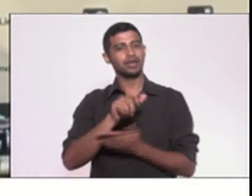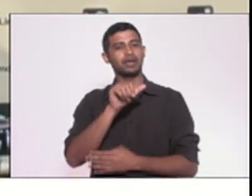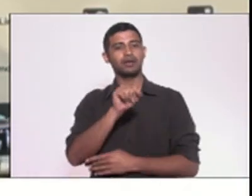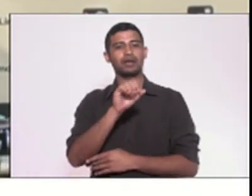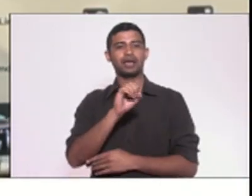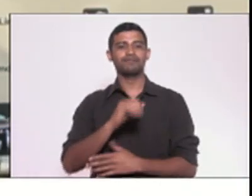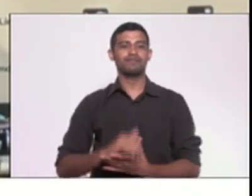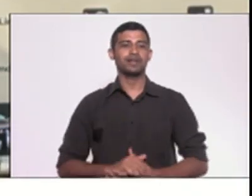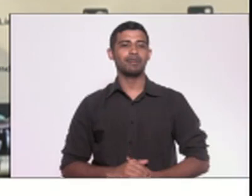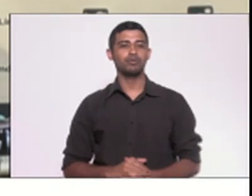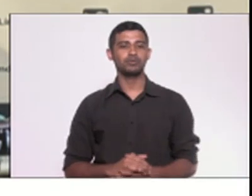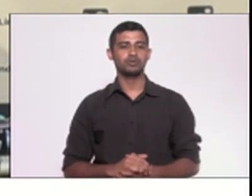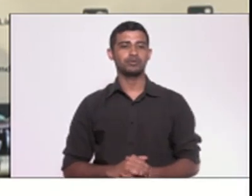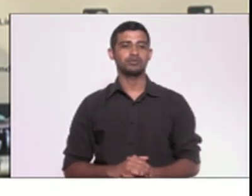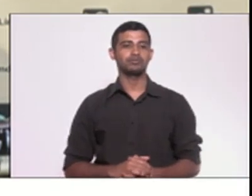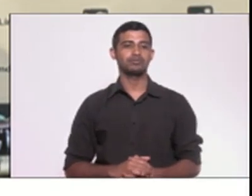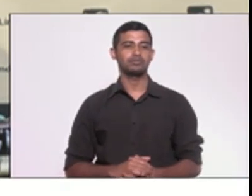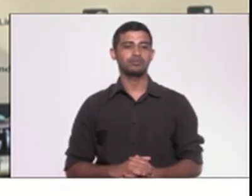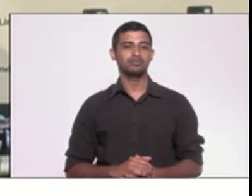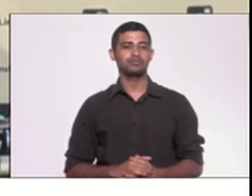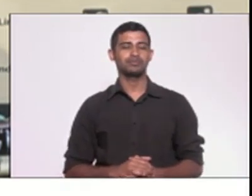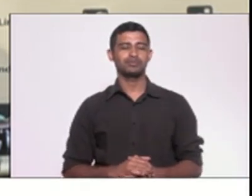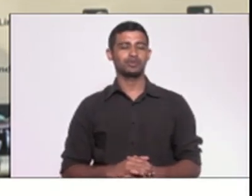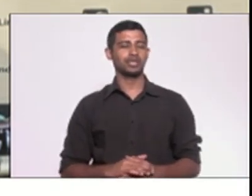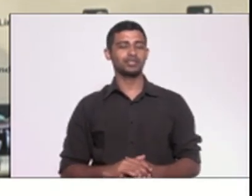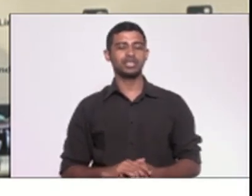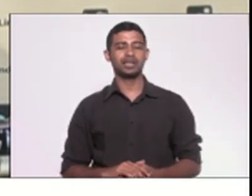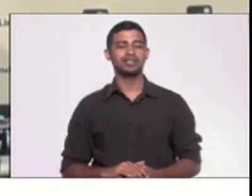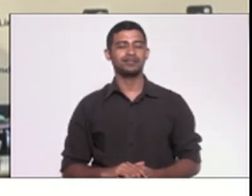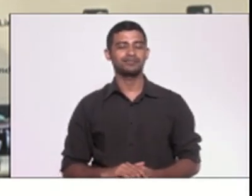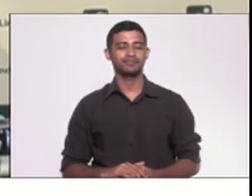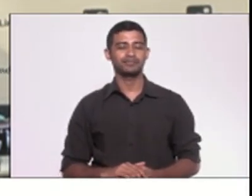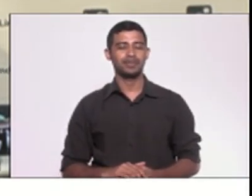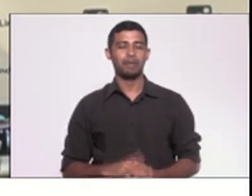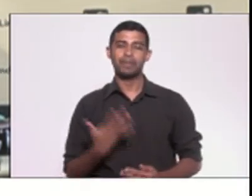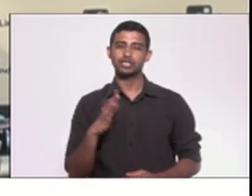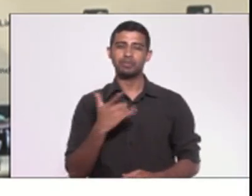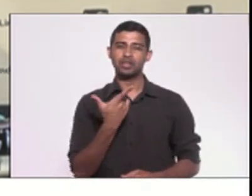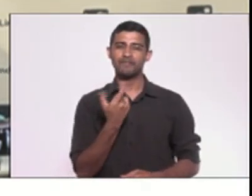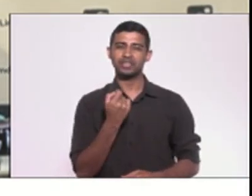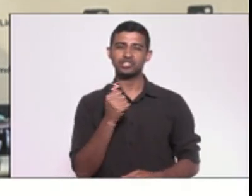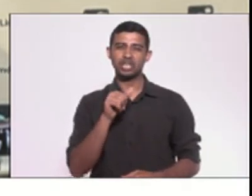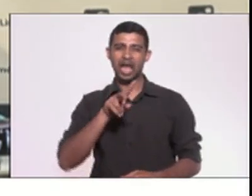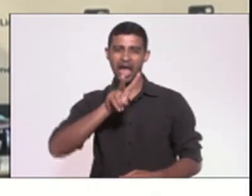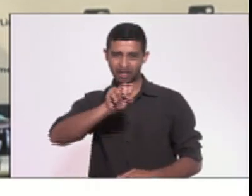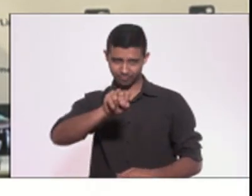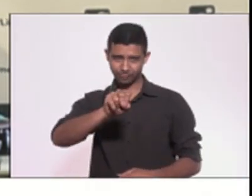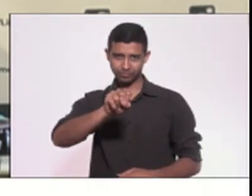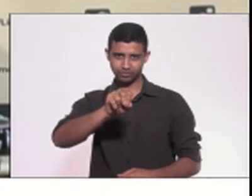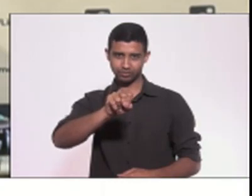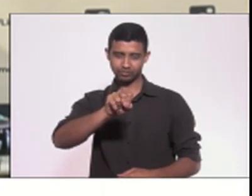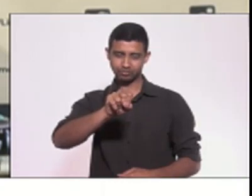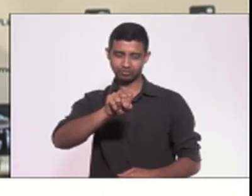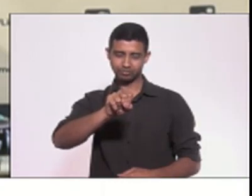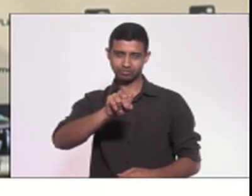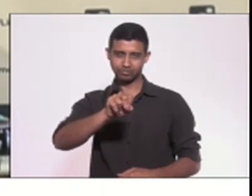75% de energia elétrica, poupa cerca de 20 árvores mais ou menos, né? Polui